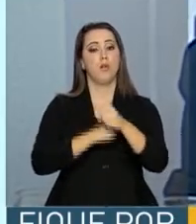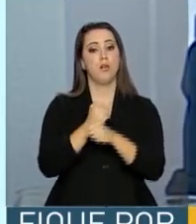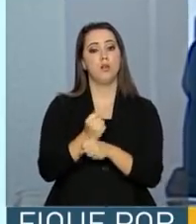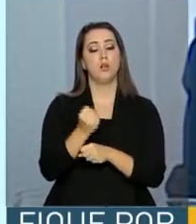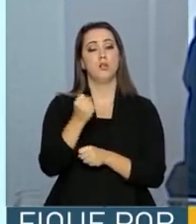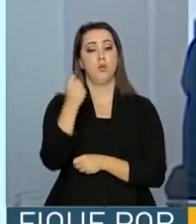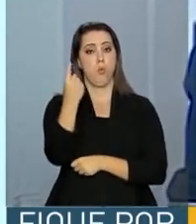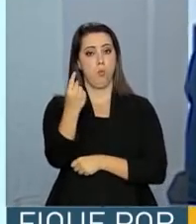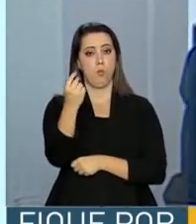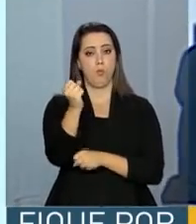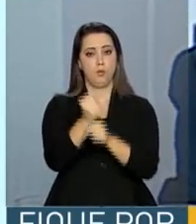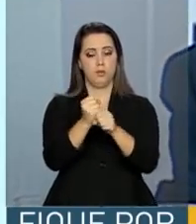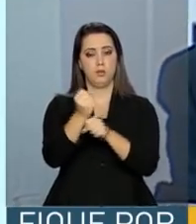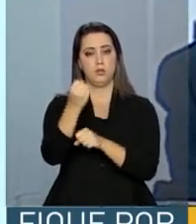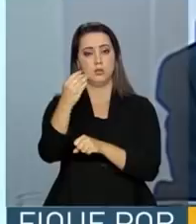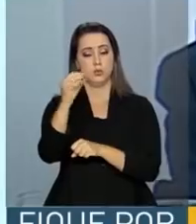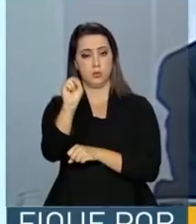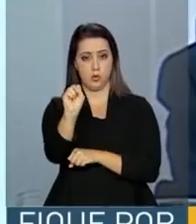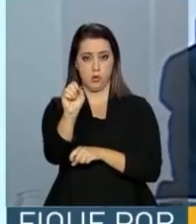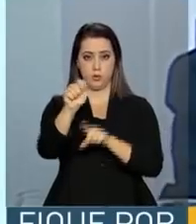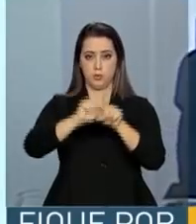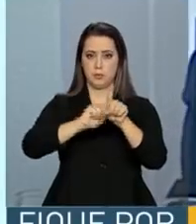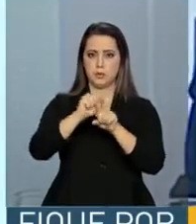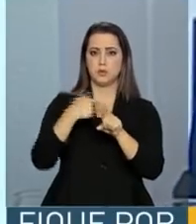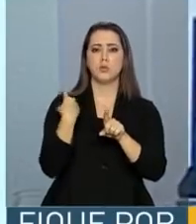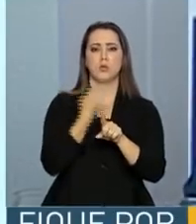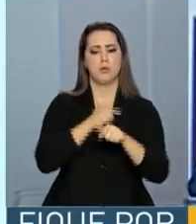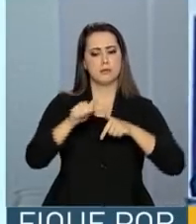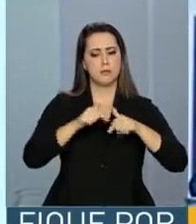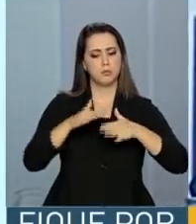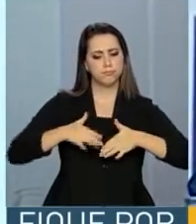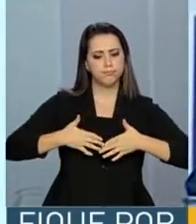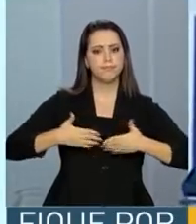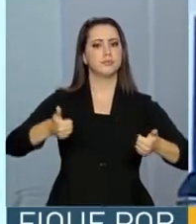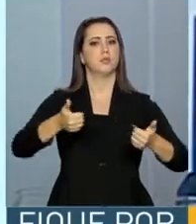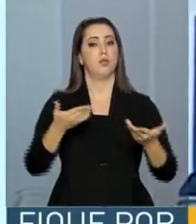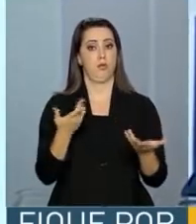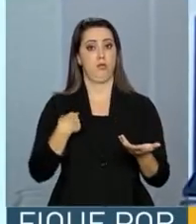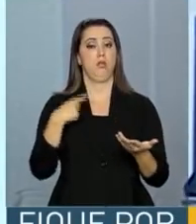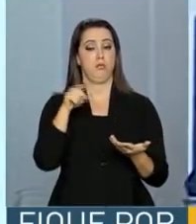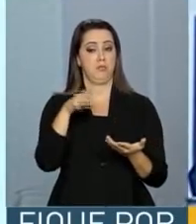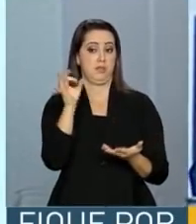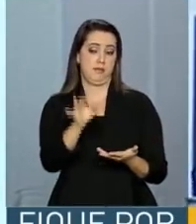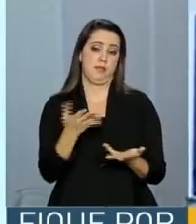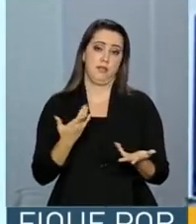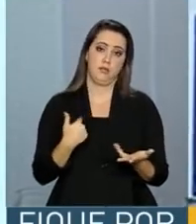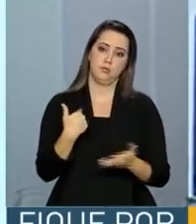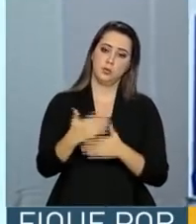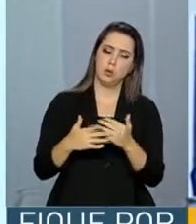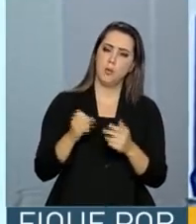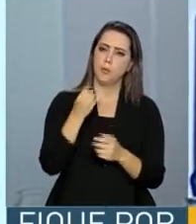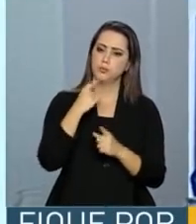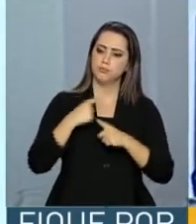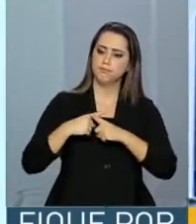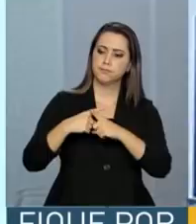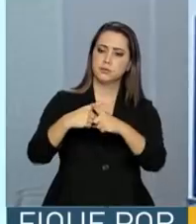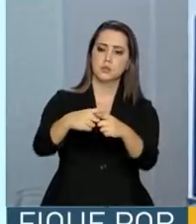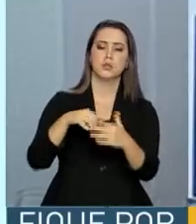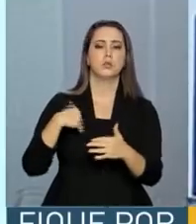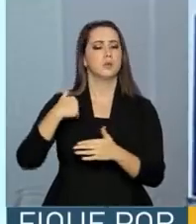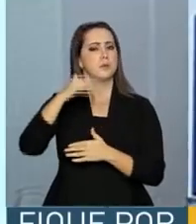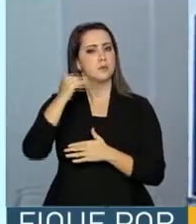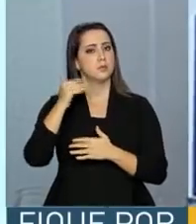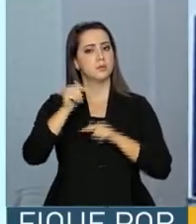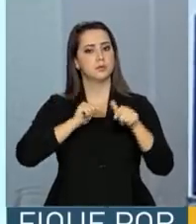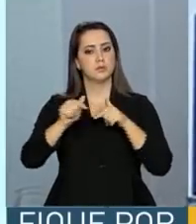conseguimos fazer tudo aquilo que foi feito até agora evidentemente que pegando essa onda positiva nós vamos fazer muito mais